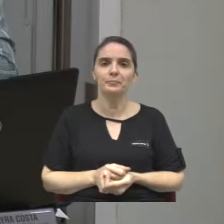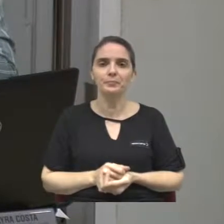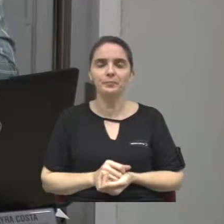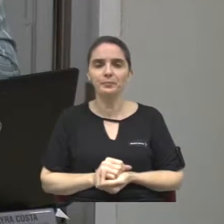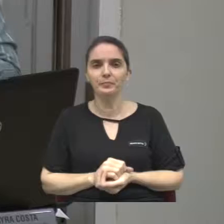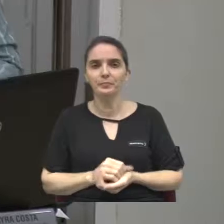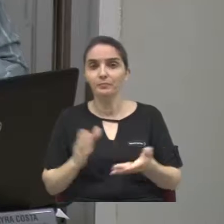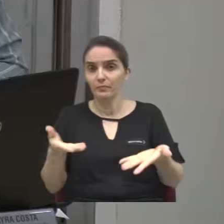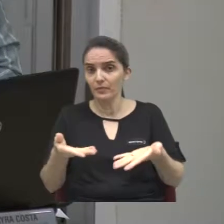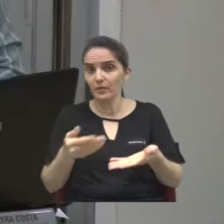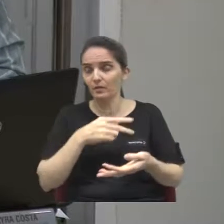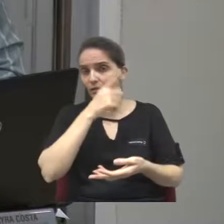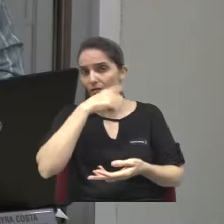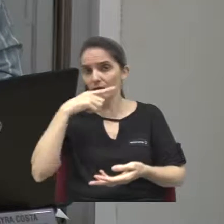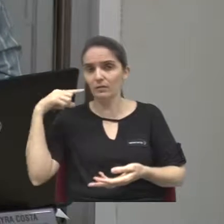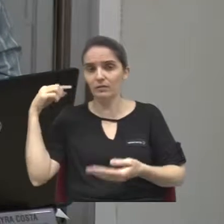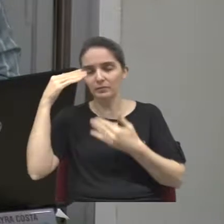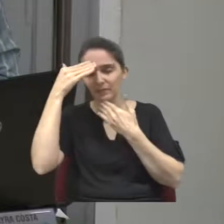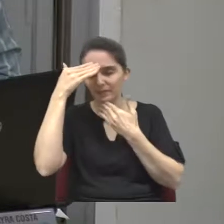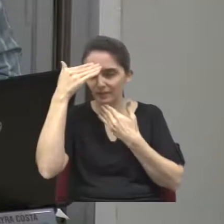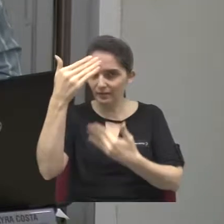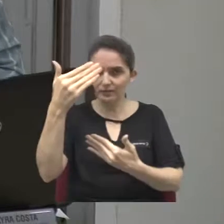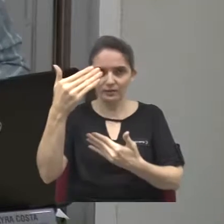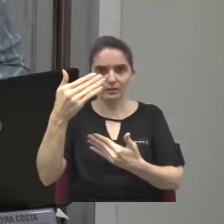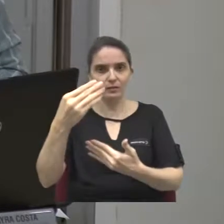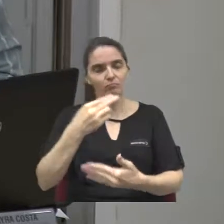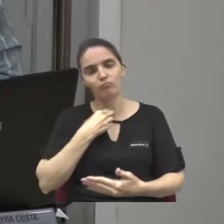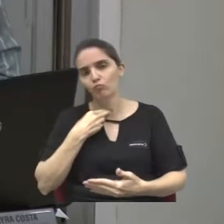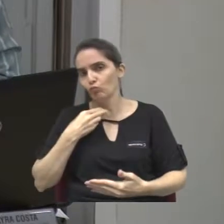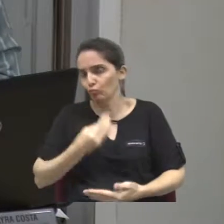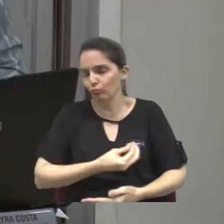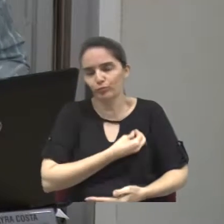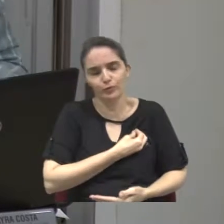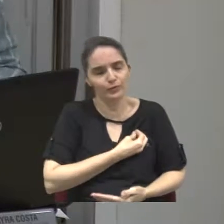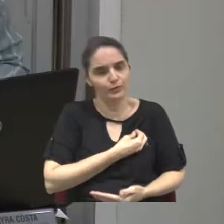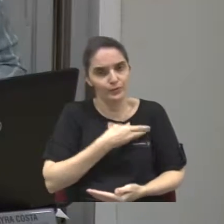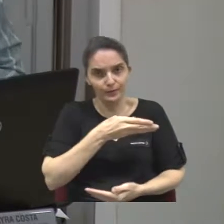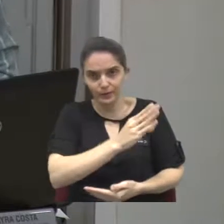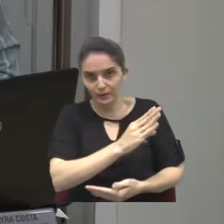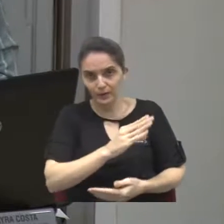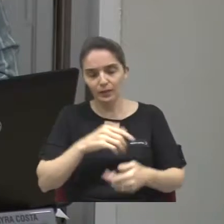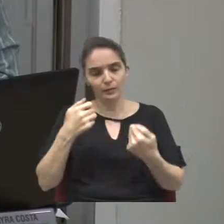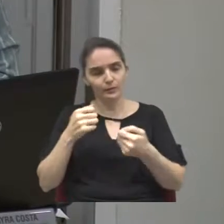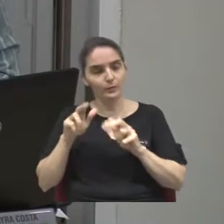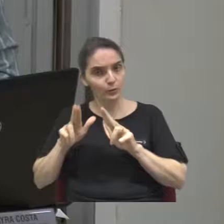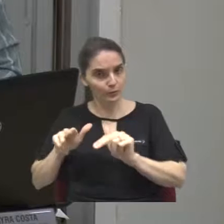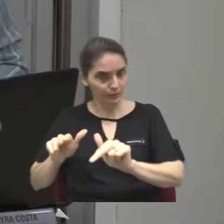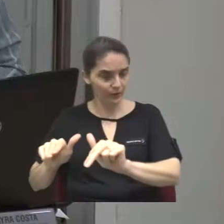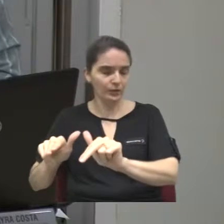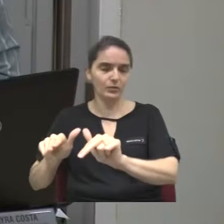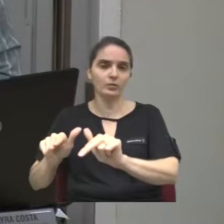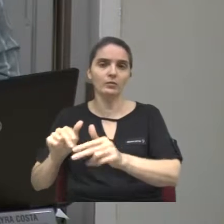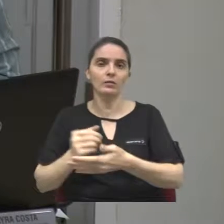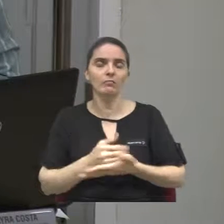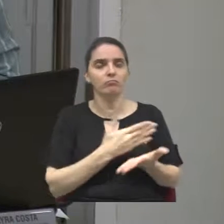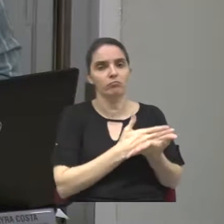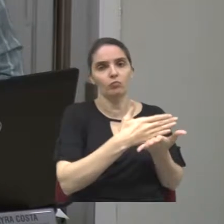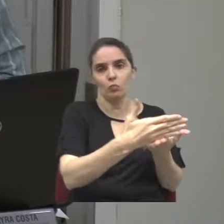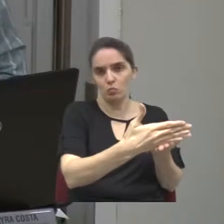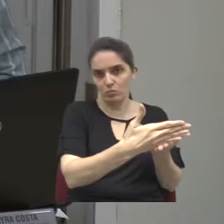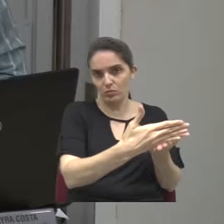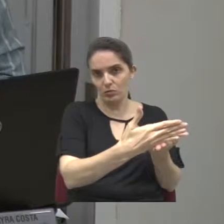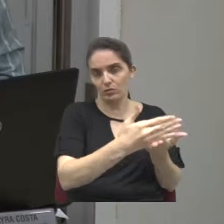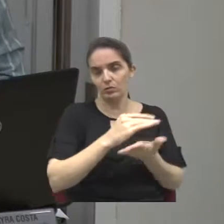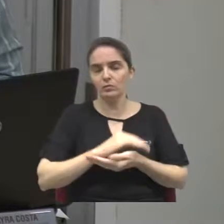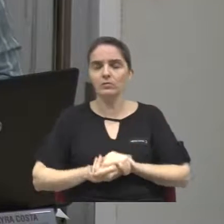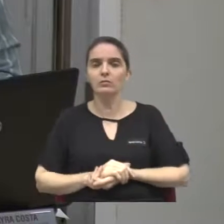uma vez, eu agradeço. Eu não pude estar presente, eu tive que fazer uma viagem nessa época, quando iniciou toda a movimentação do